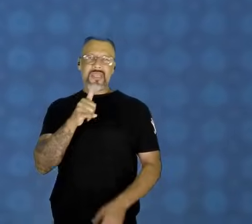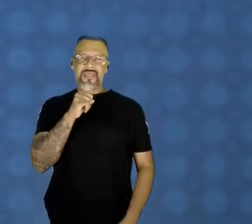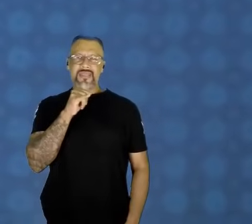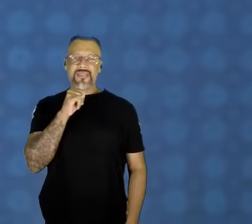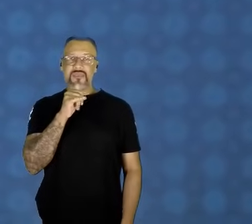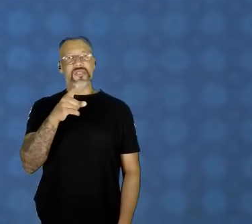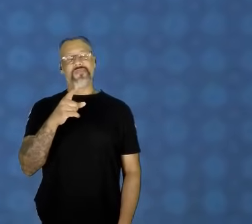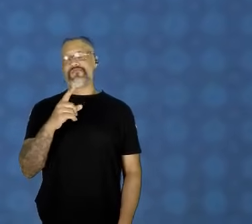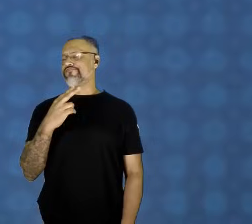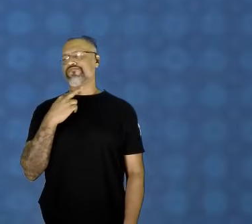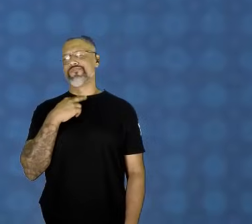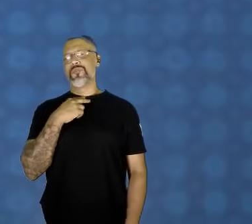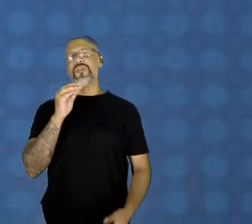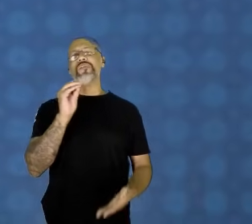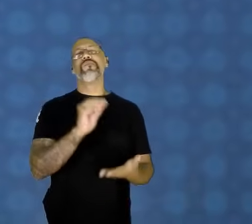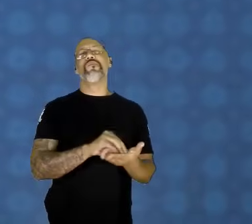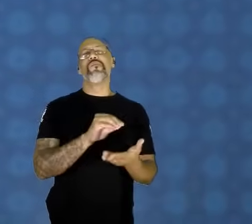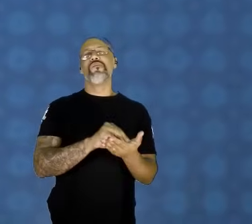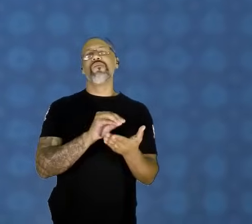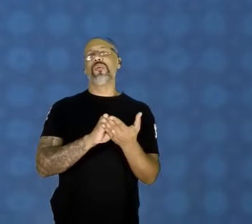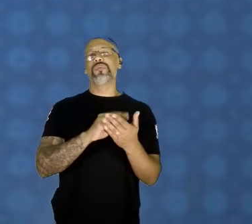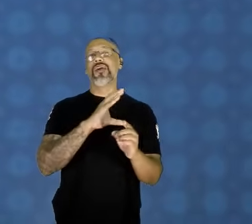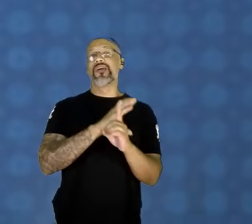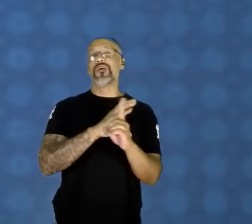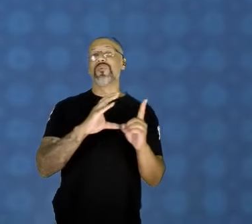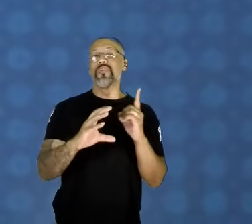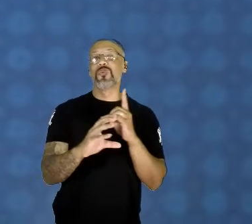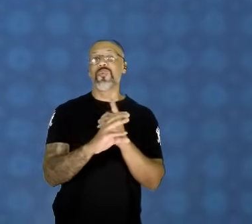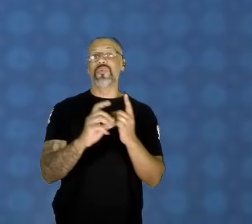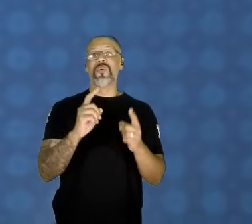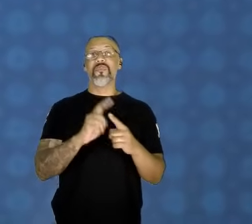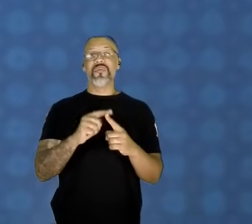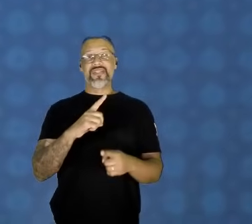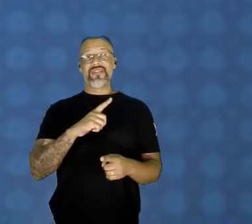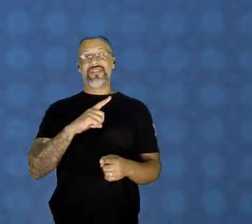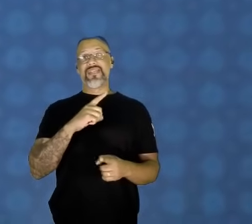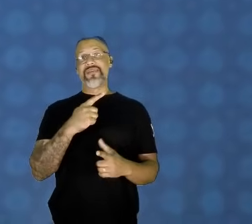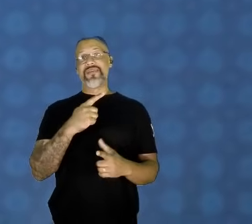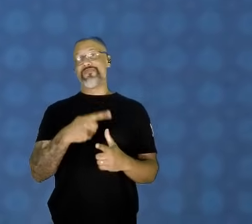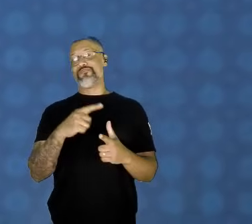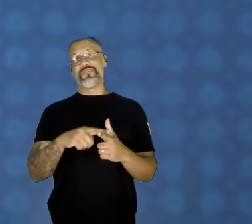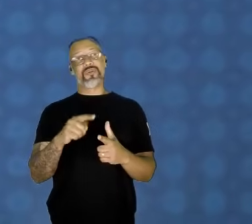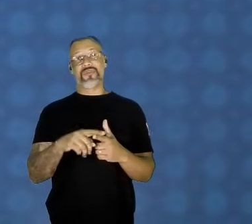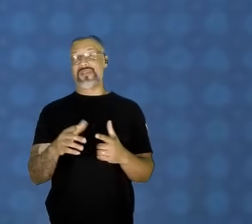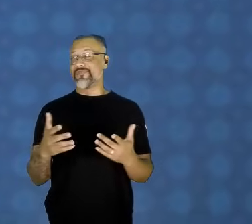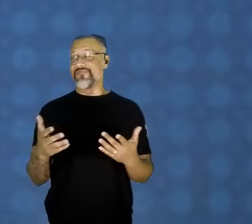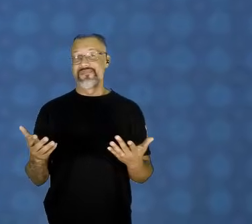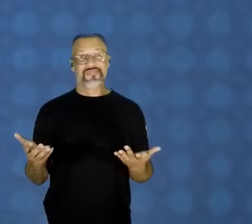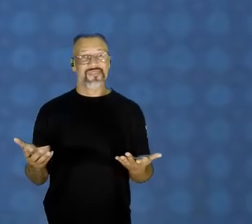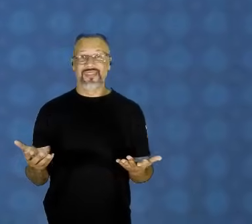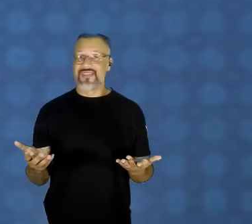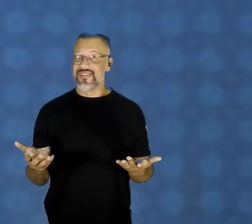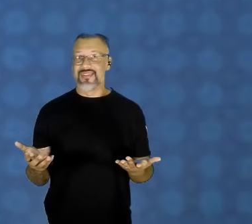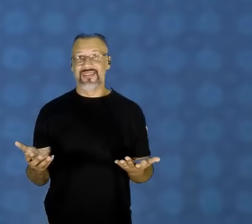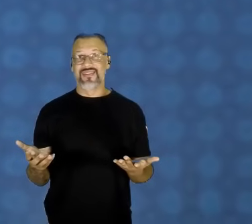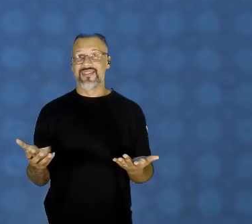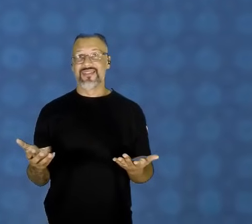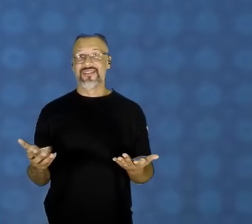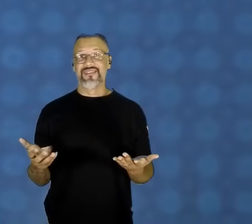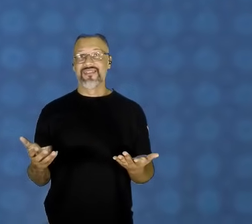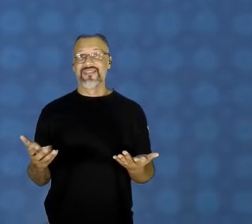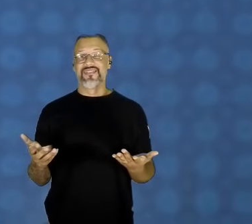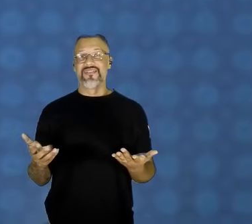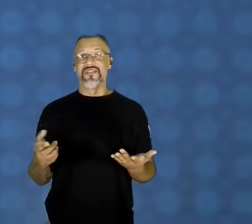você tem que ir para o culto. Você não pode pedir afastamento das suas atividades ministeriais porque você tem um problema. Você não